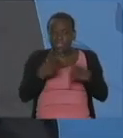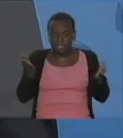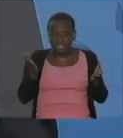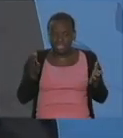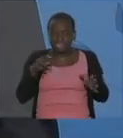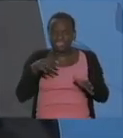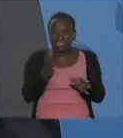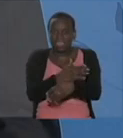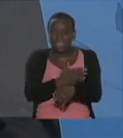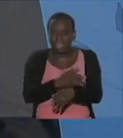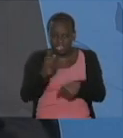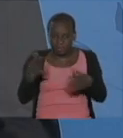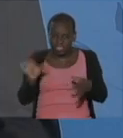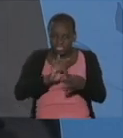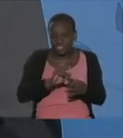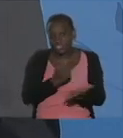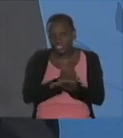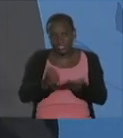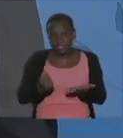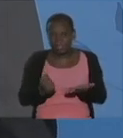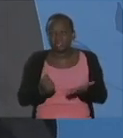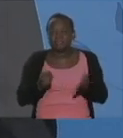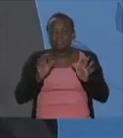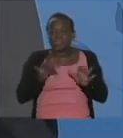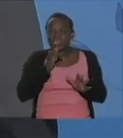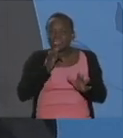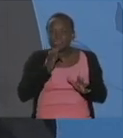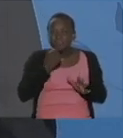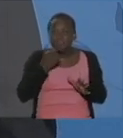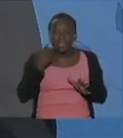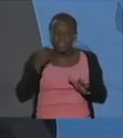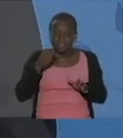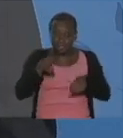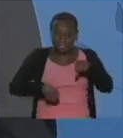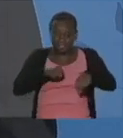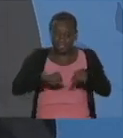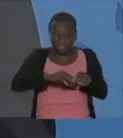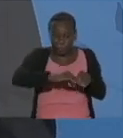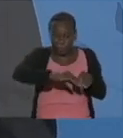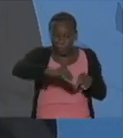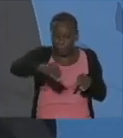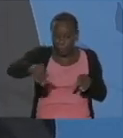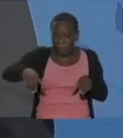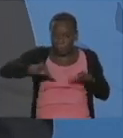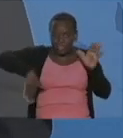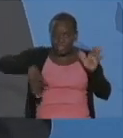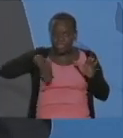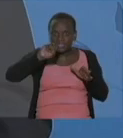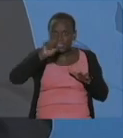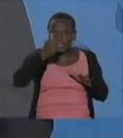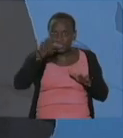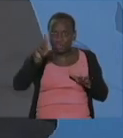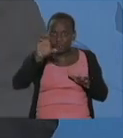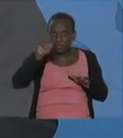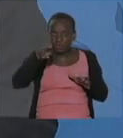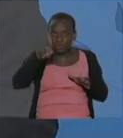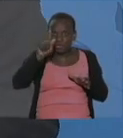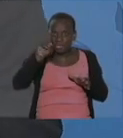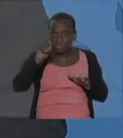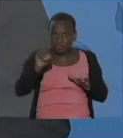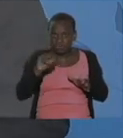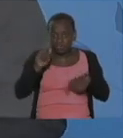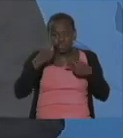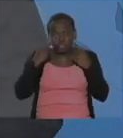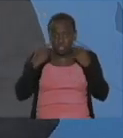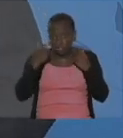é arrombada a vem se coloca a fechadura a gente dá um exemplo recente da ciclovia ali na orla de São Conrado Depois